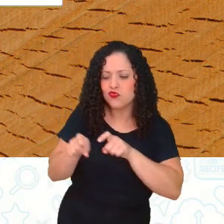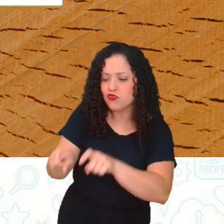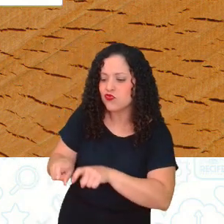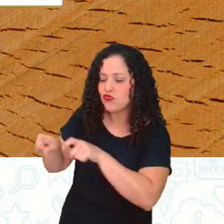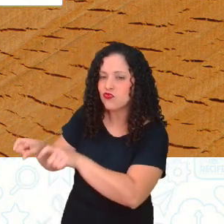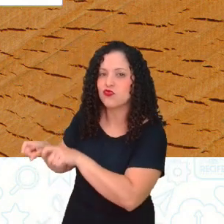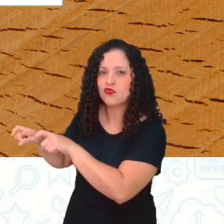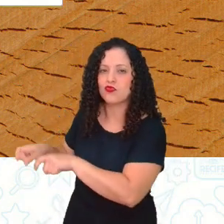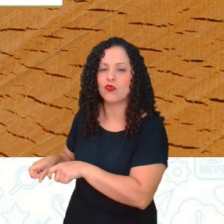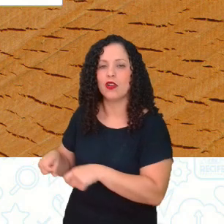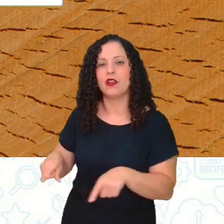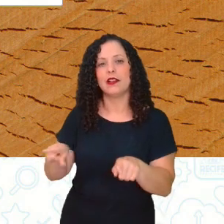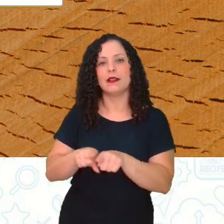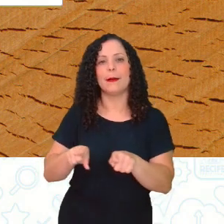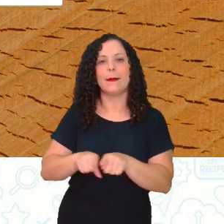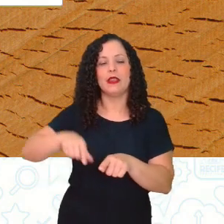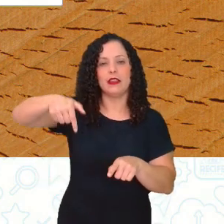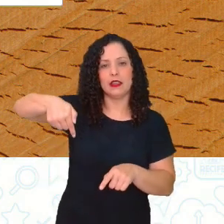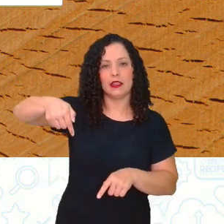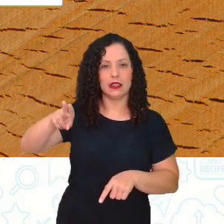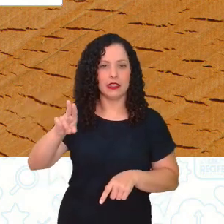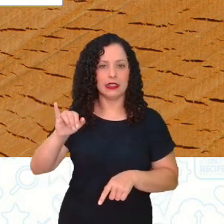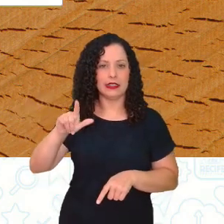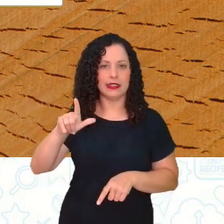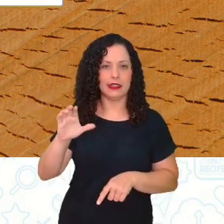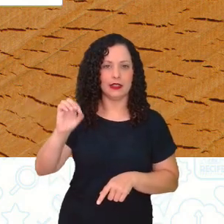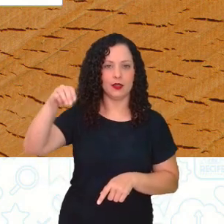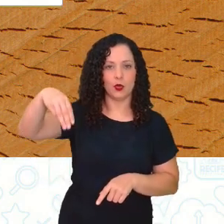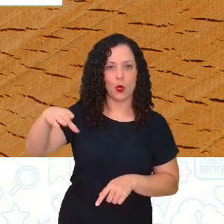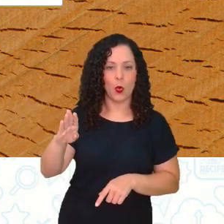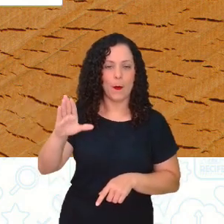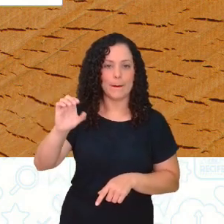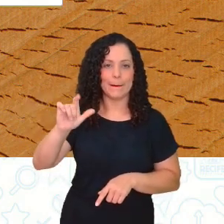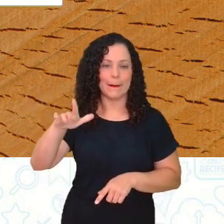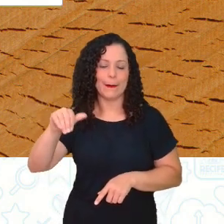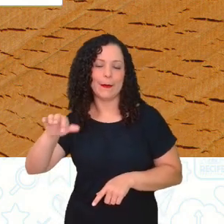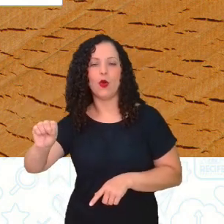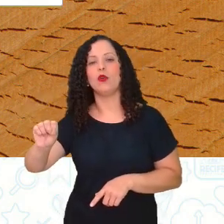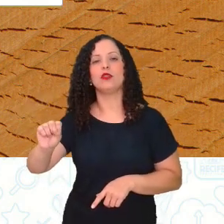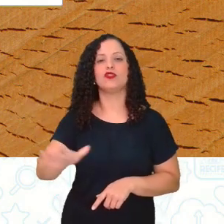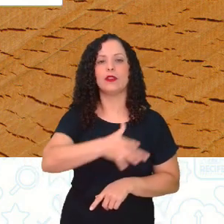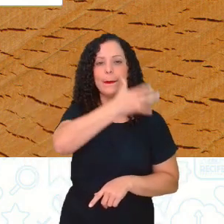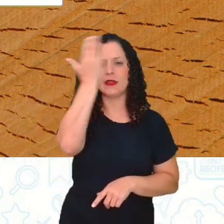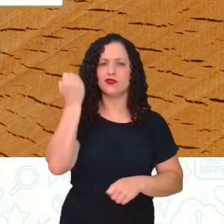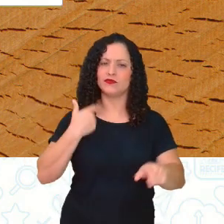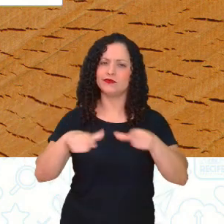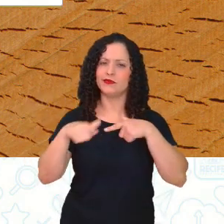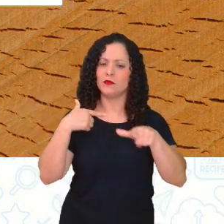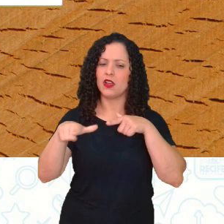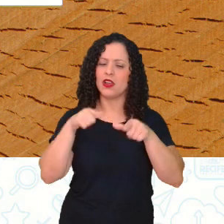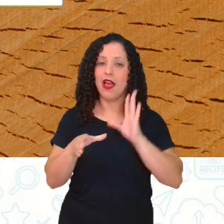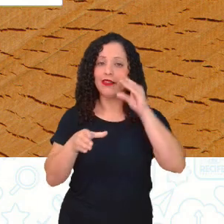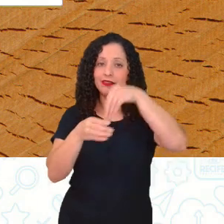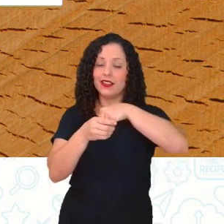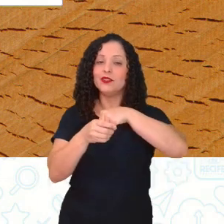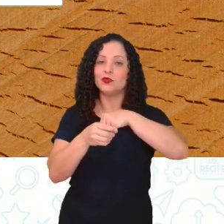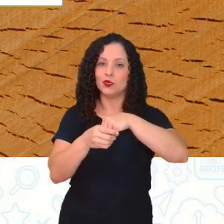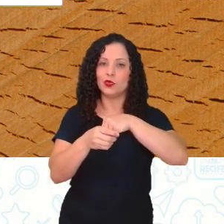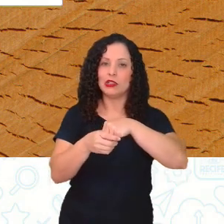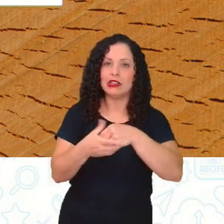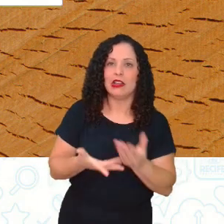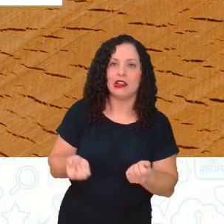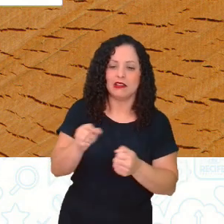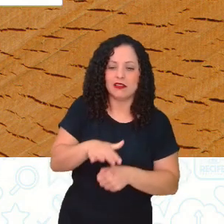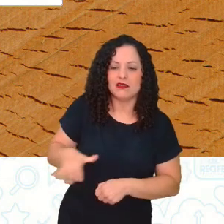os quilombolas, que eram essas pessoas, né, que iam, ficavam nos quilombos lá, né, como uma forma de